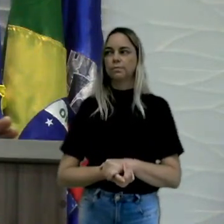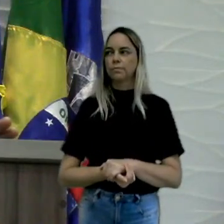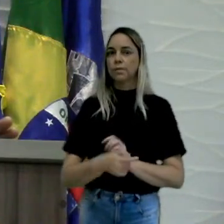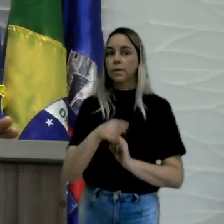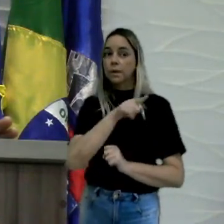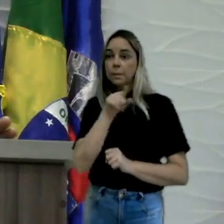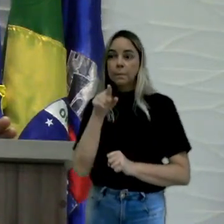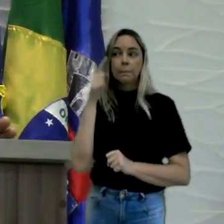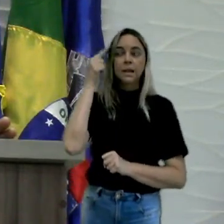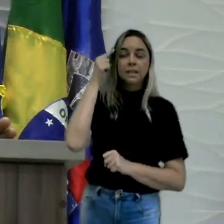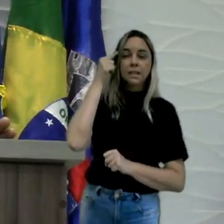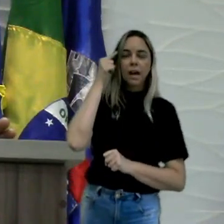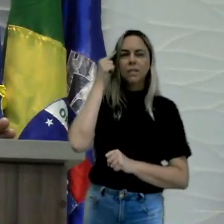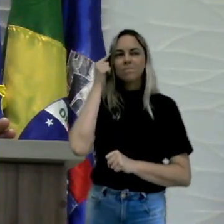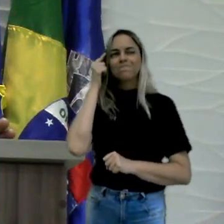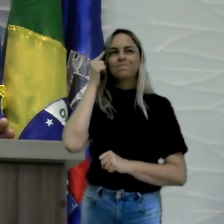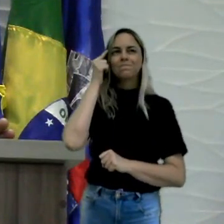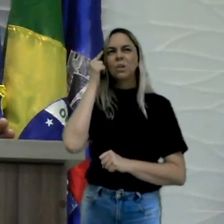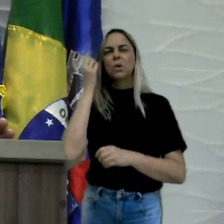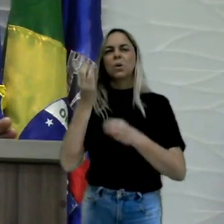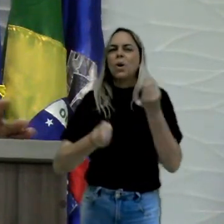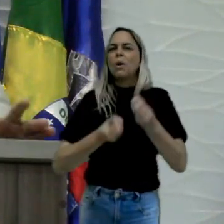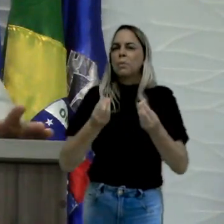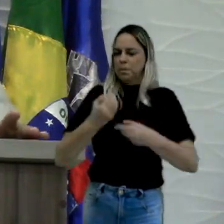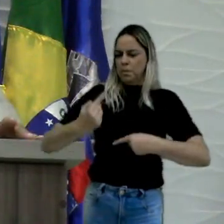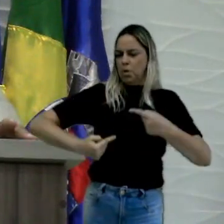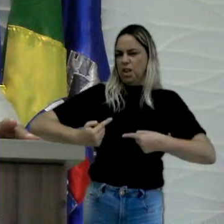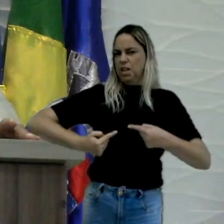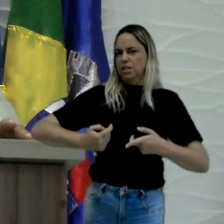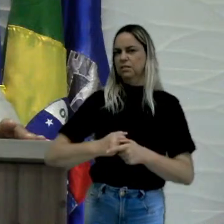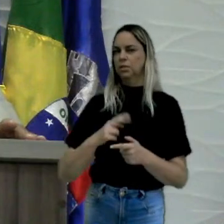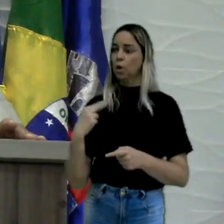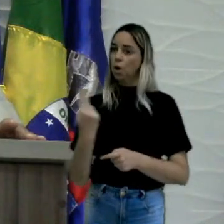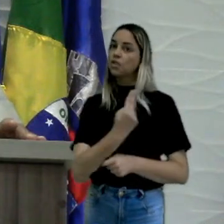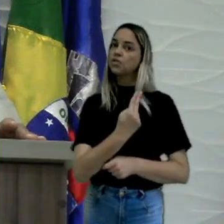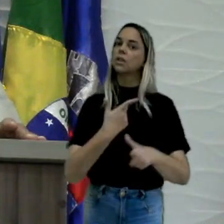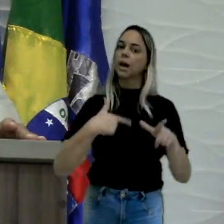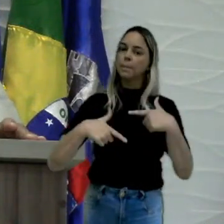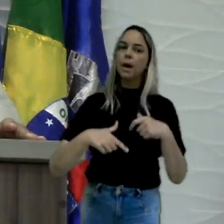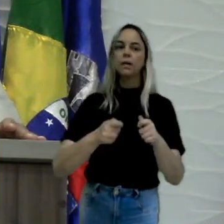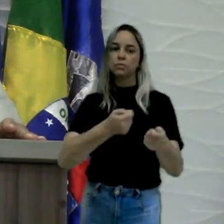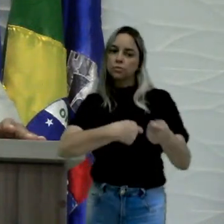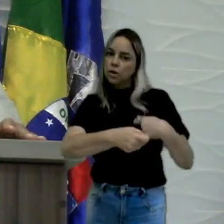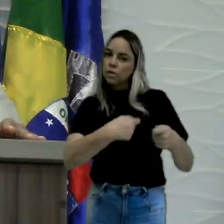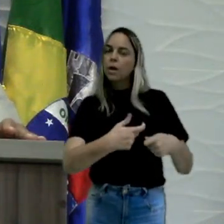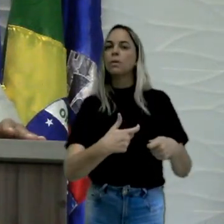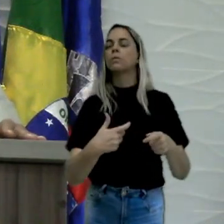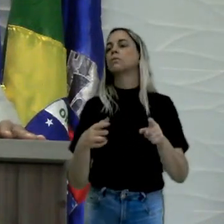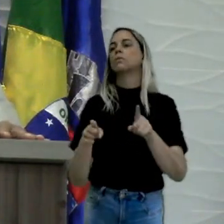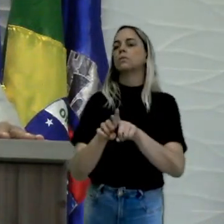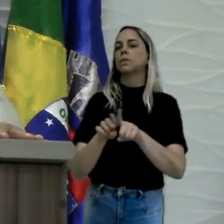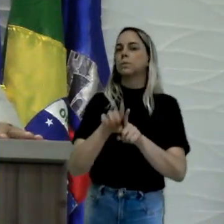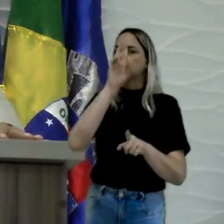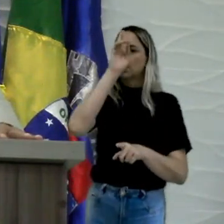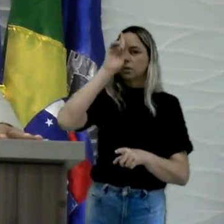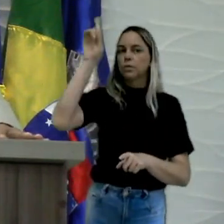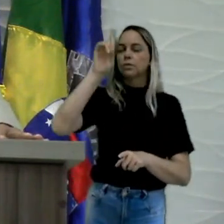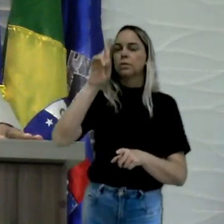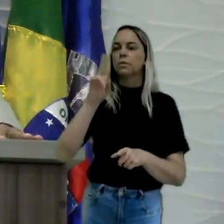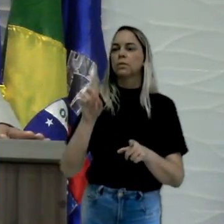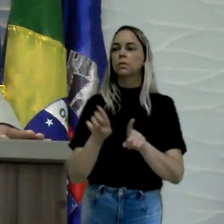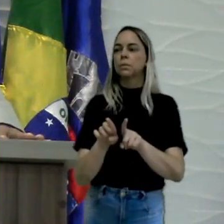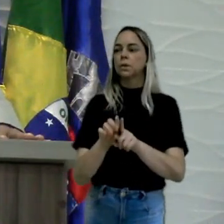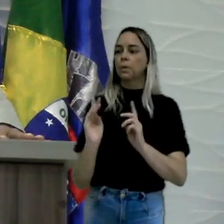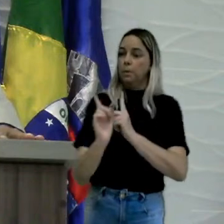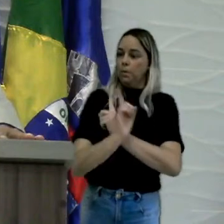imaginar como que é a política, né? Hoje a gente trabalha aqui com gestão e a oposição. Eu quero ver um